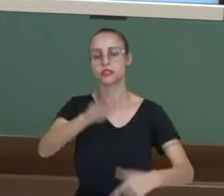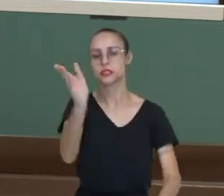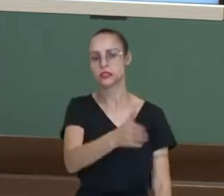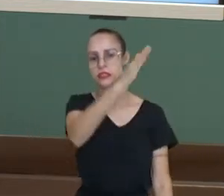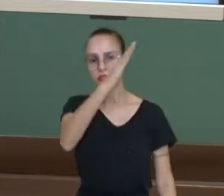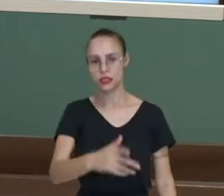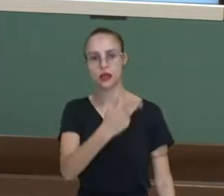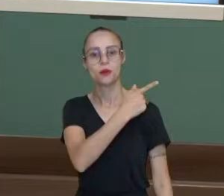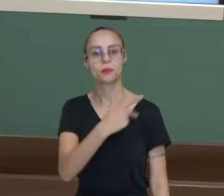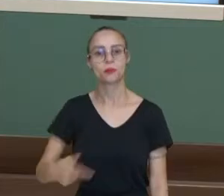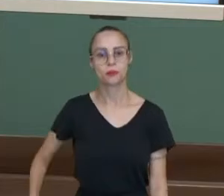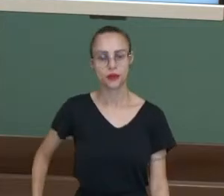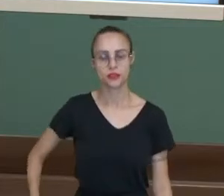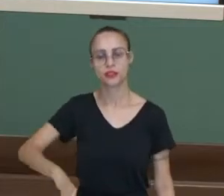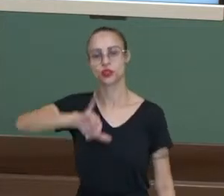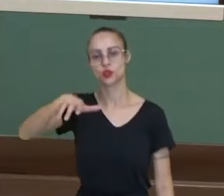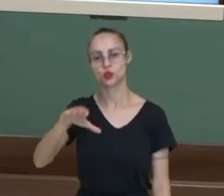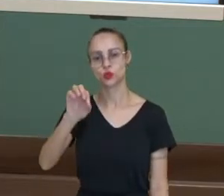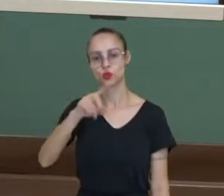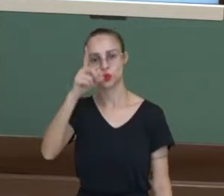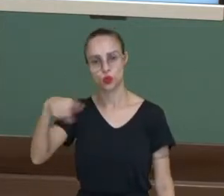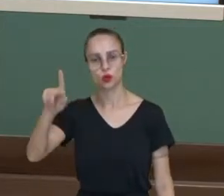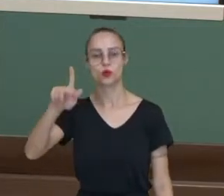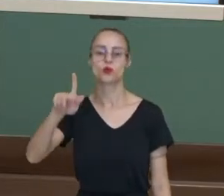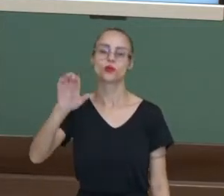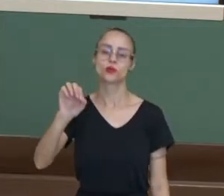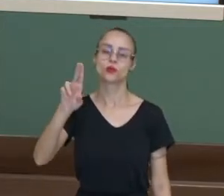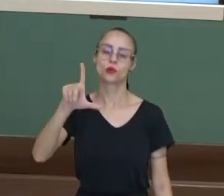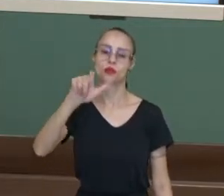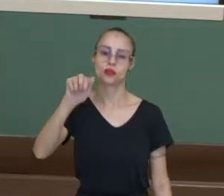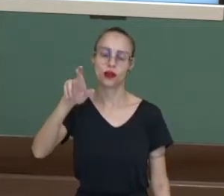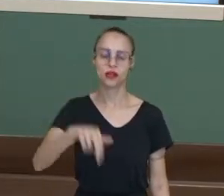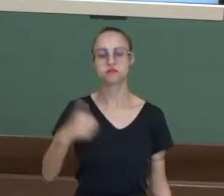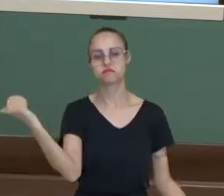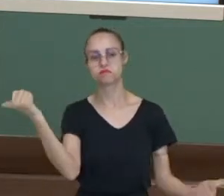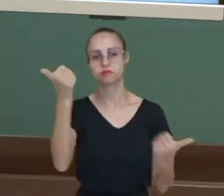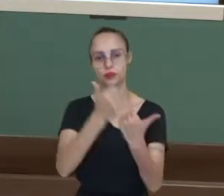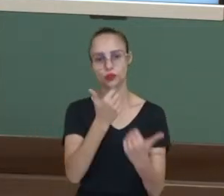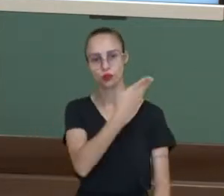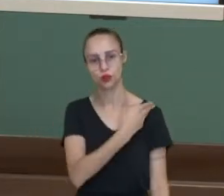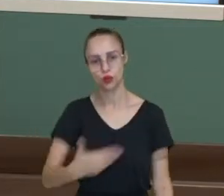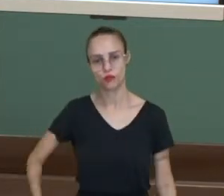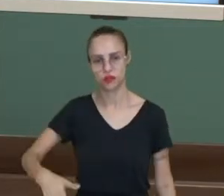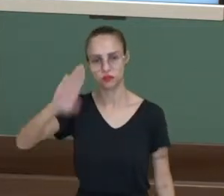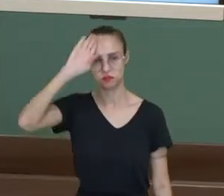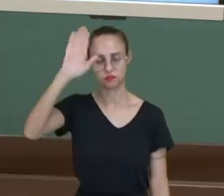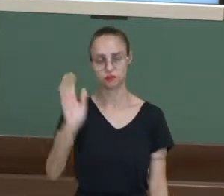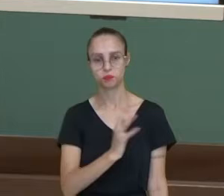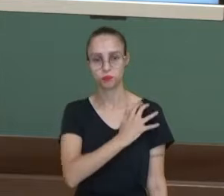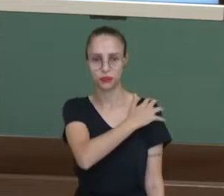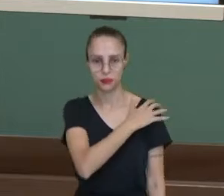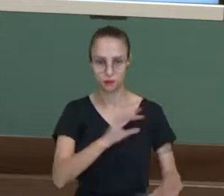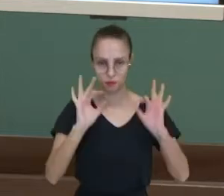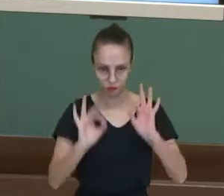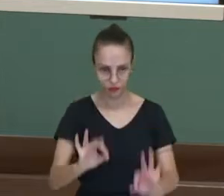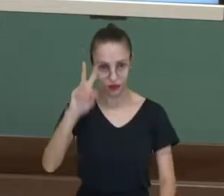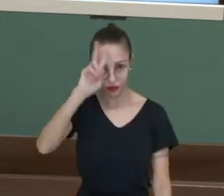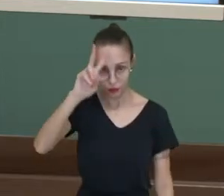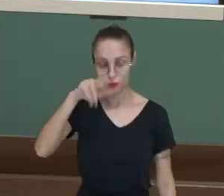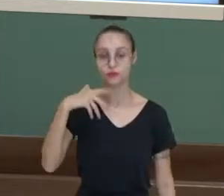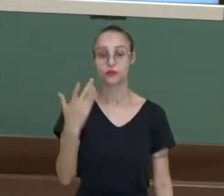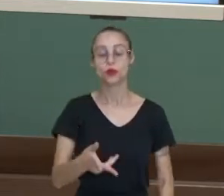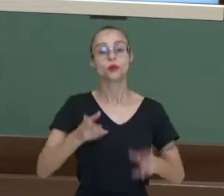e colocando um governo militar ou civil militar no poder. Relembrou tudo isso? Boa, muito bem. E para a